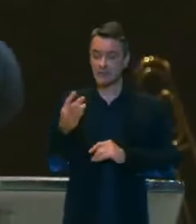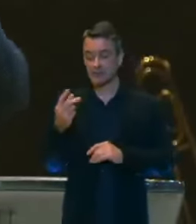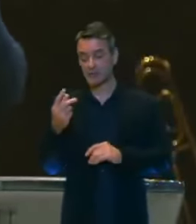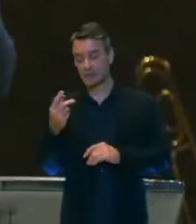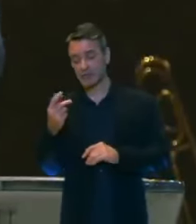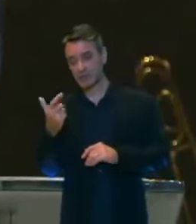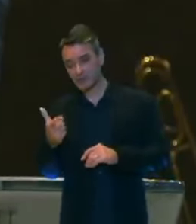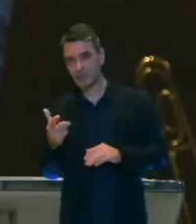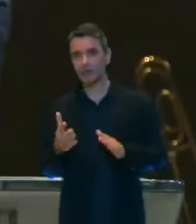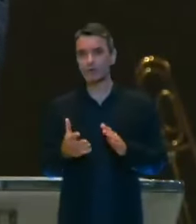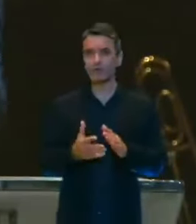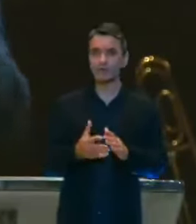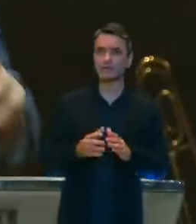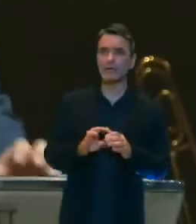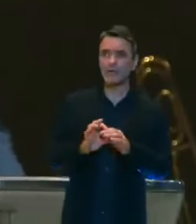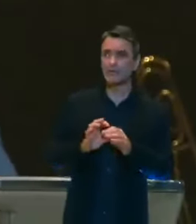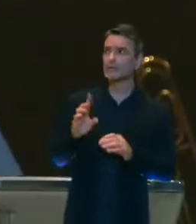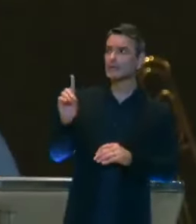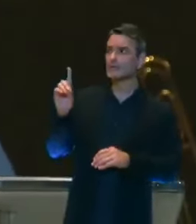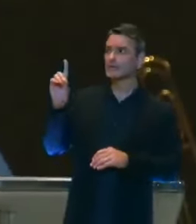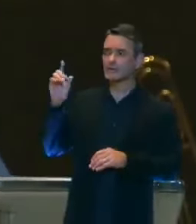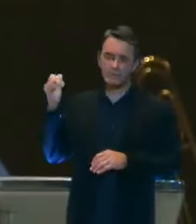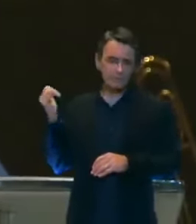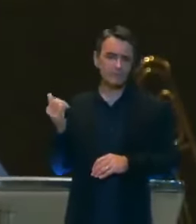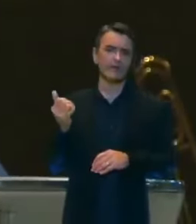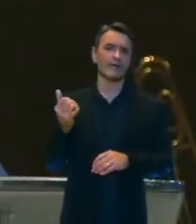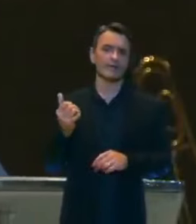havia liberado uma palavra.